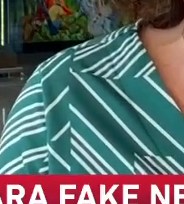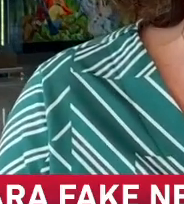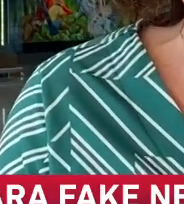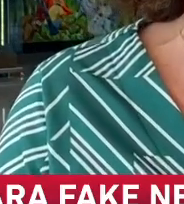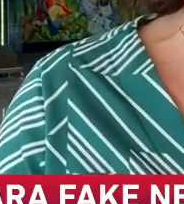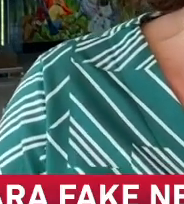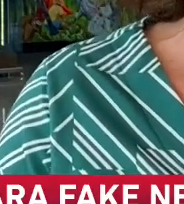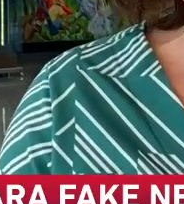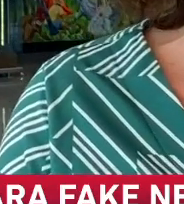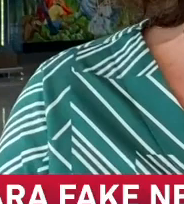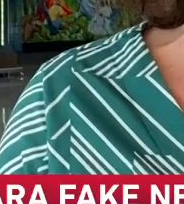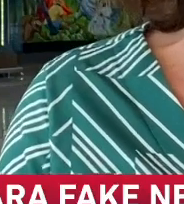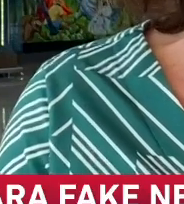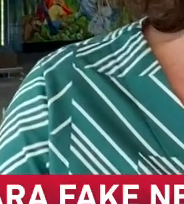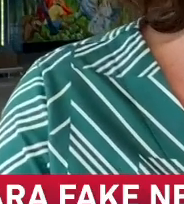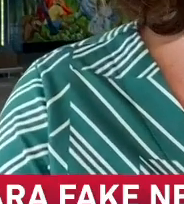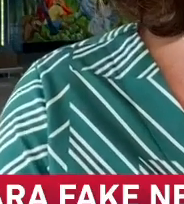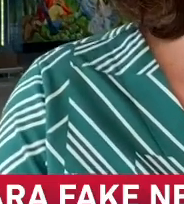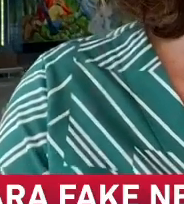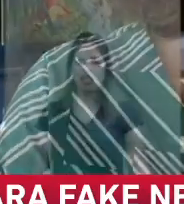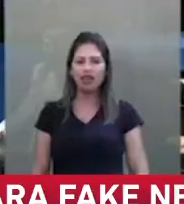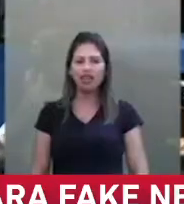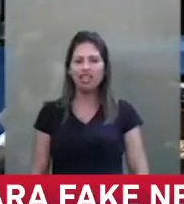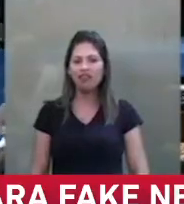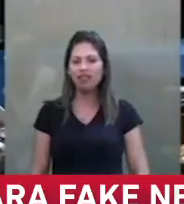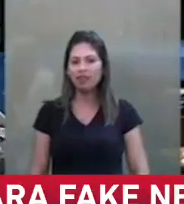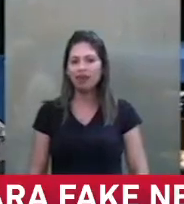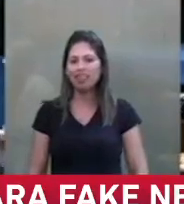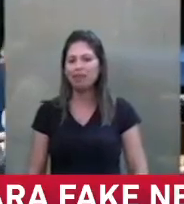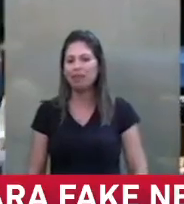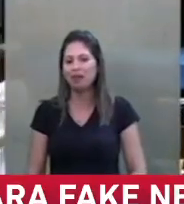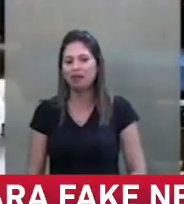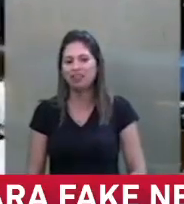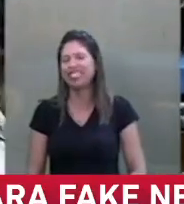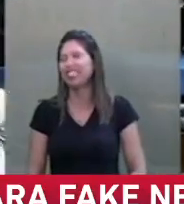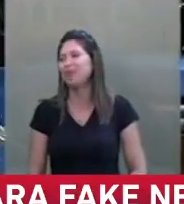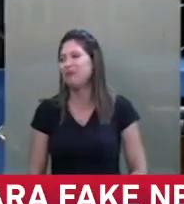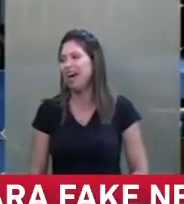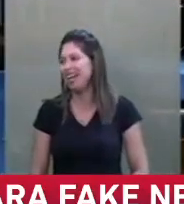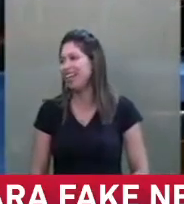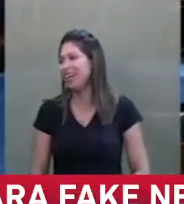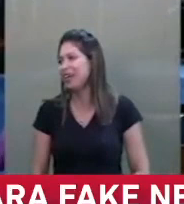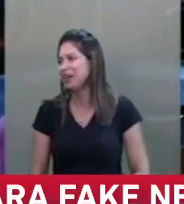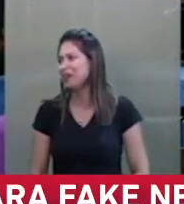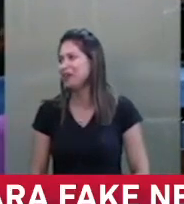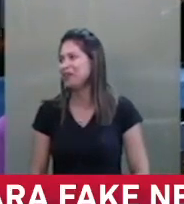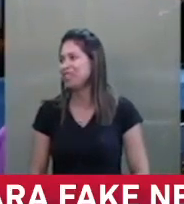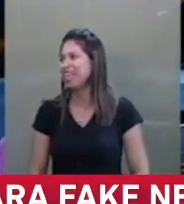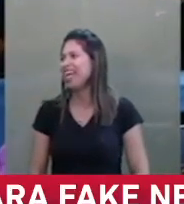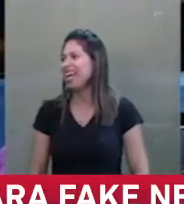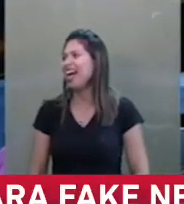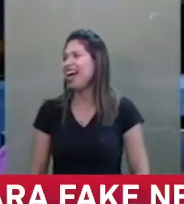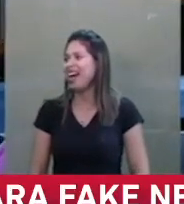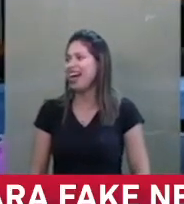Jair Bolsonaro. O mais polêmico aí, o que trata da punição às chamadas fake news. Só para a gente ter uma ideia, o